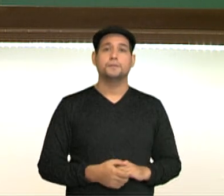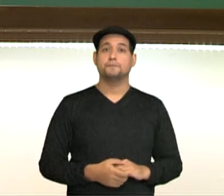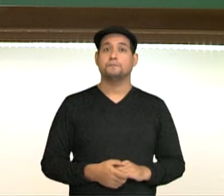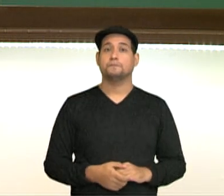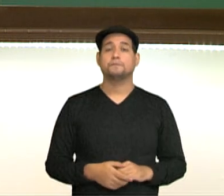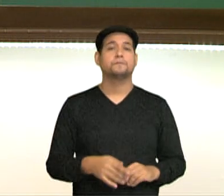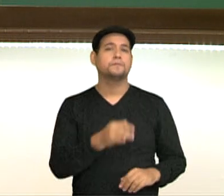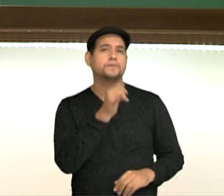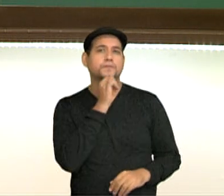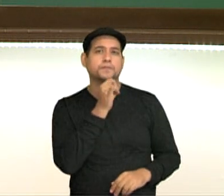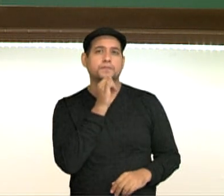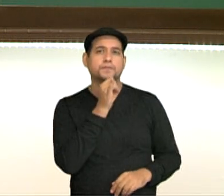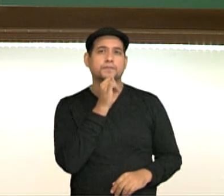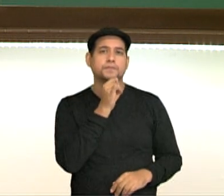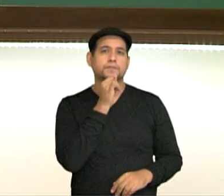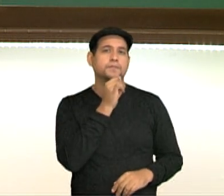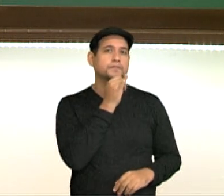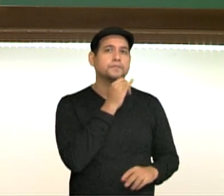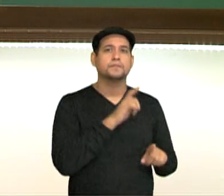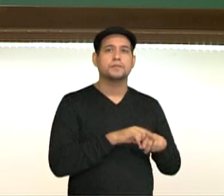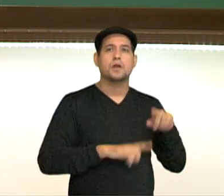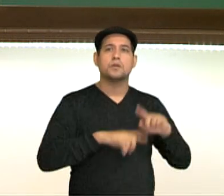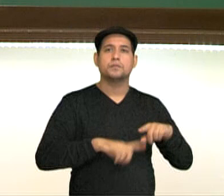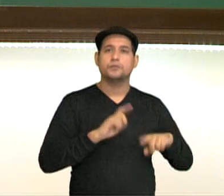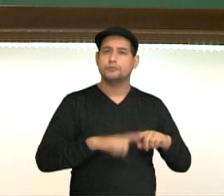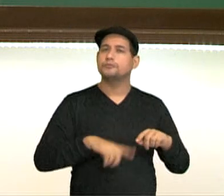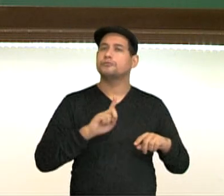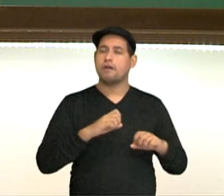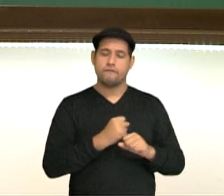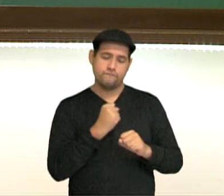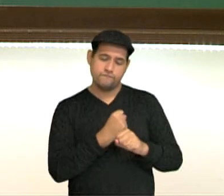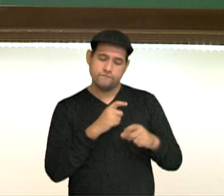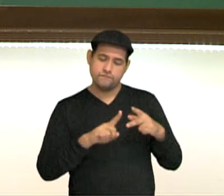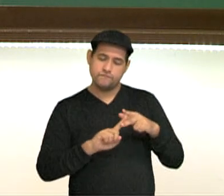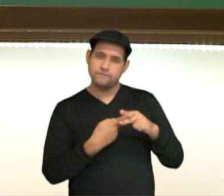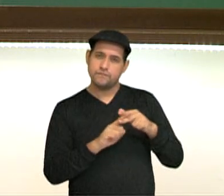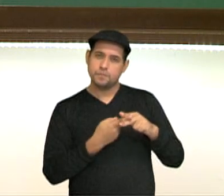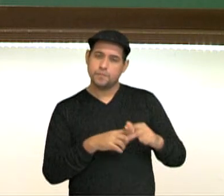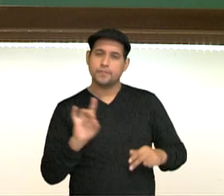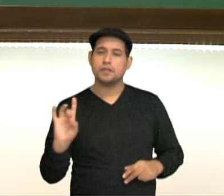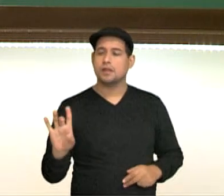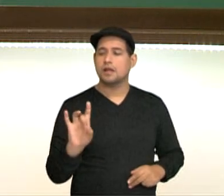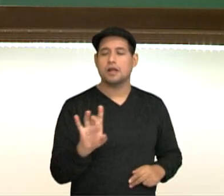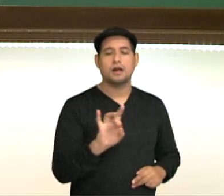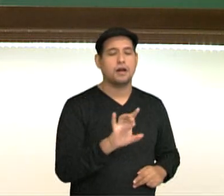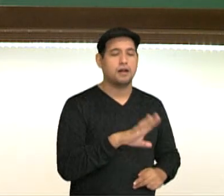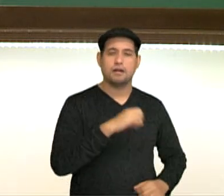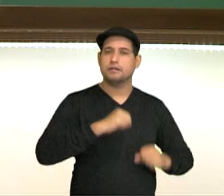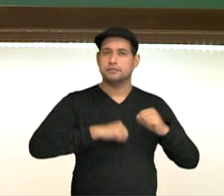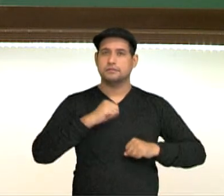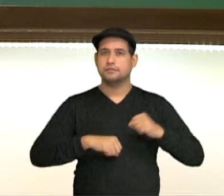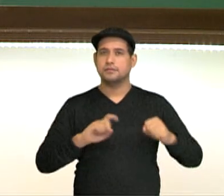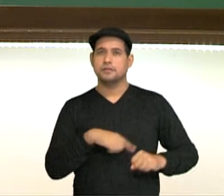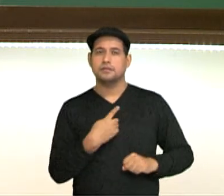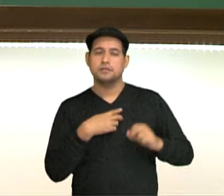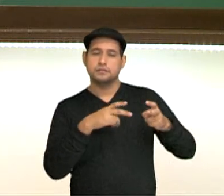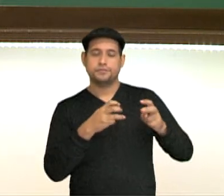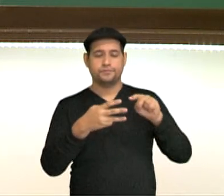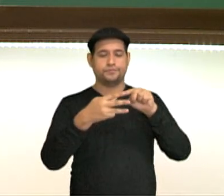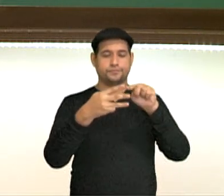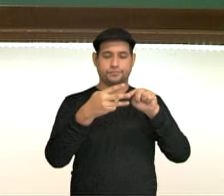E exemplos também de produtos que são fabricados por cada tipo de indústria. Então, nós vimos lá